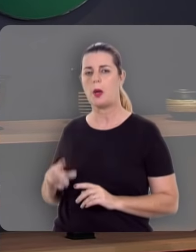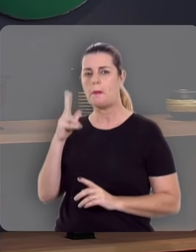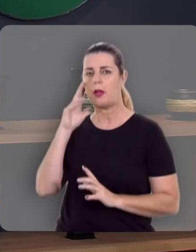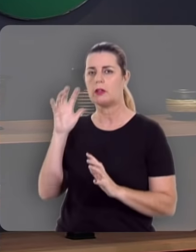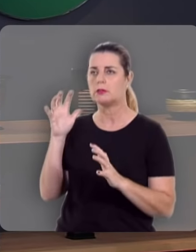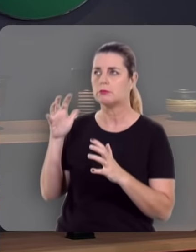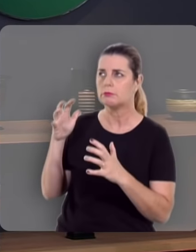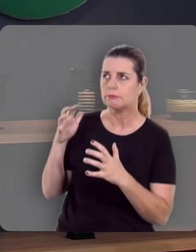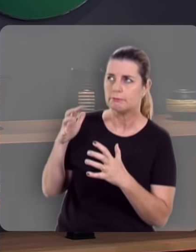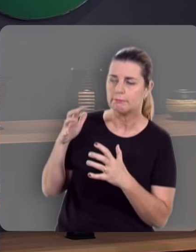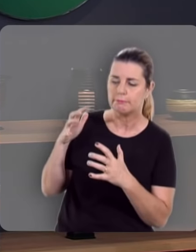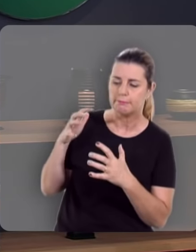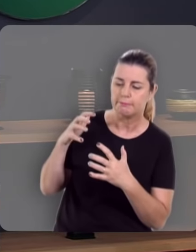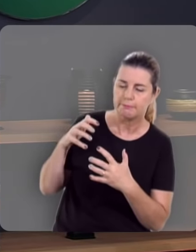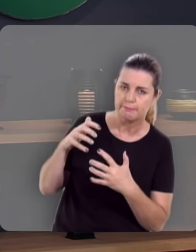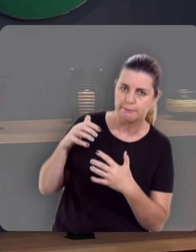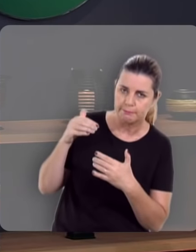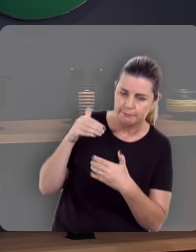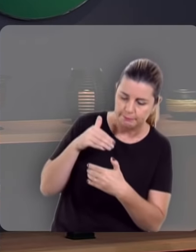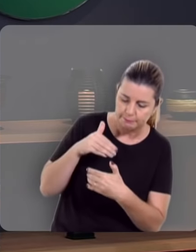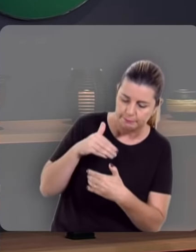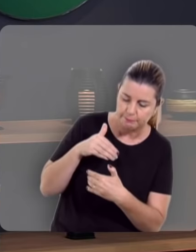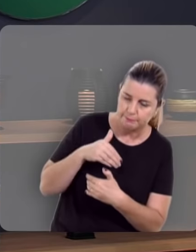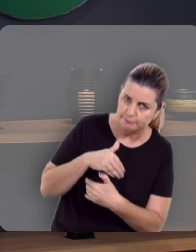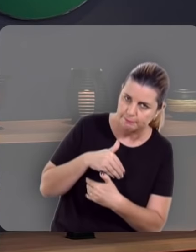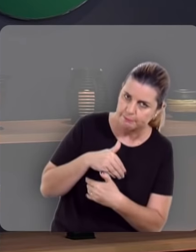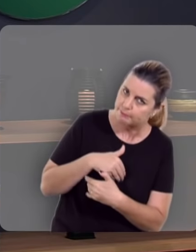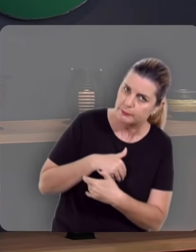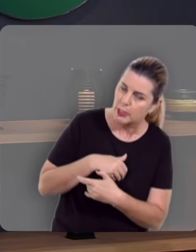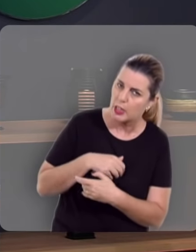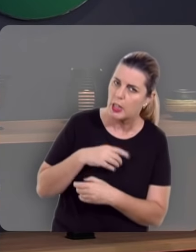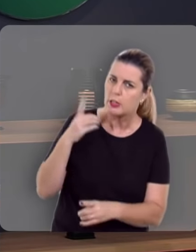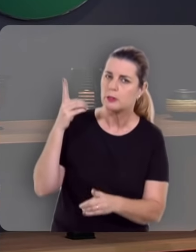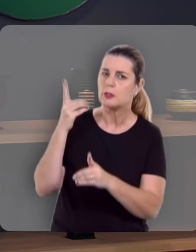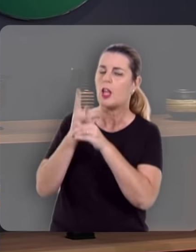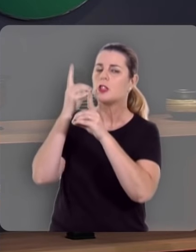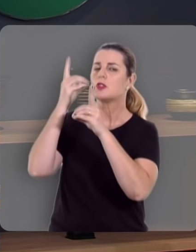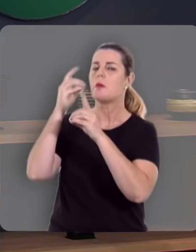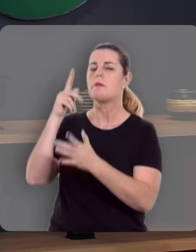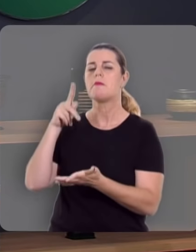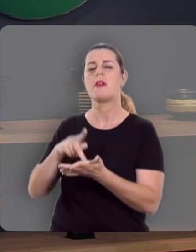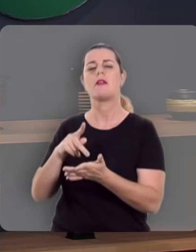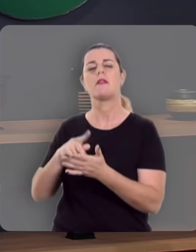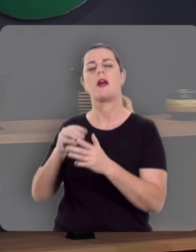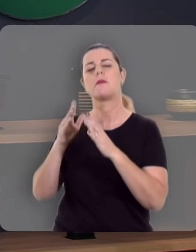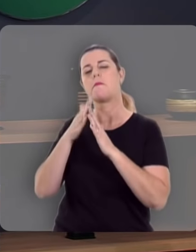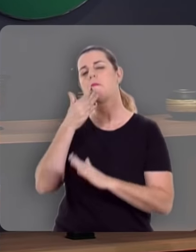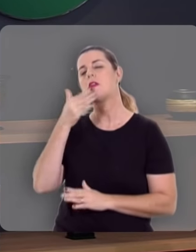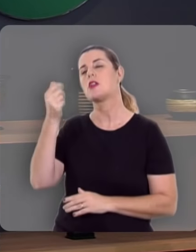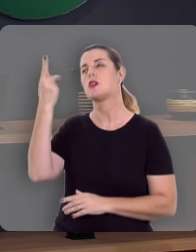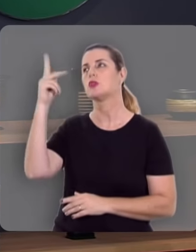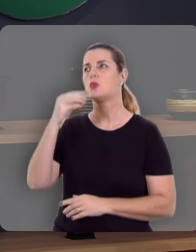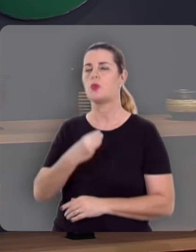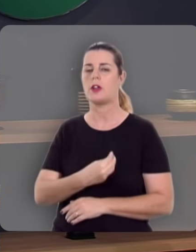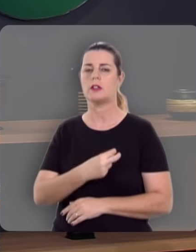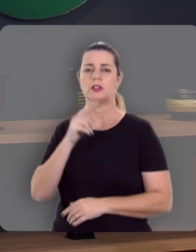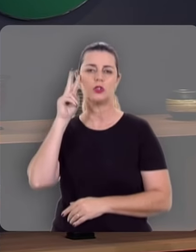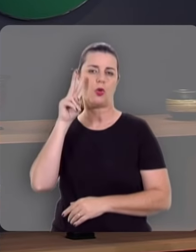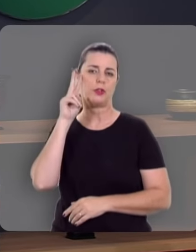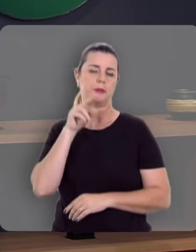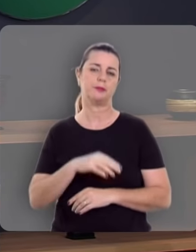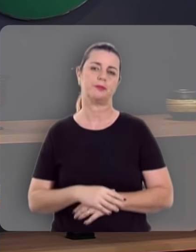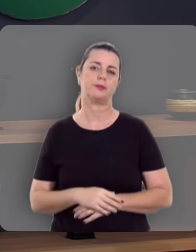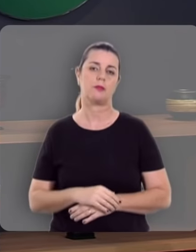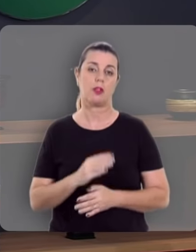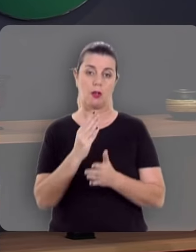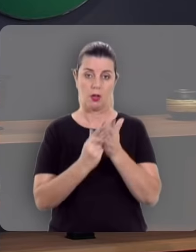Diante desta manifestação tão grandiosa da majestade divina, Jó foi se encolhendo e